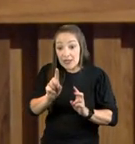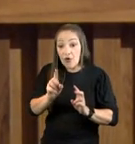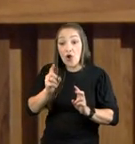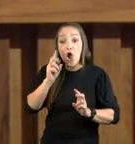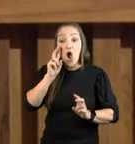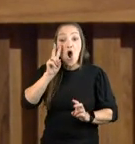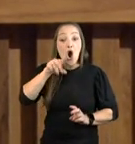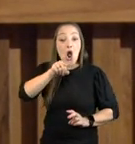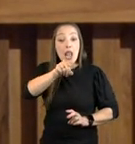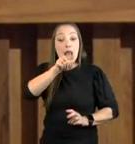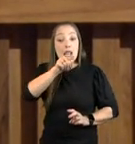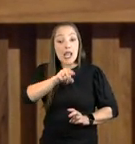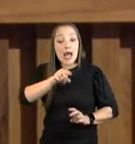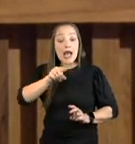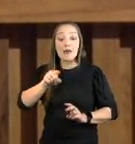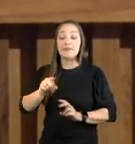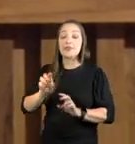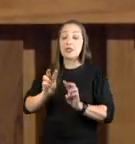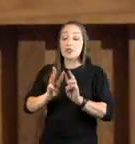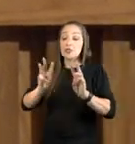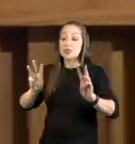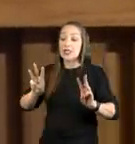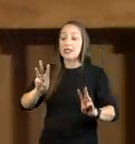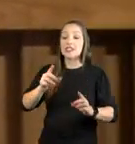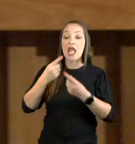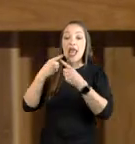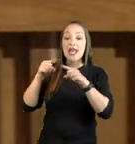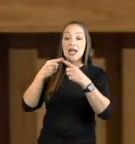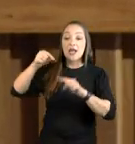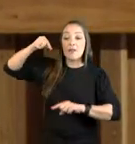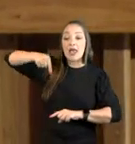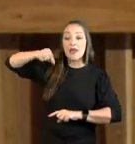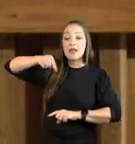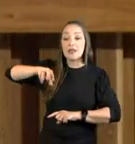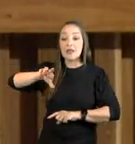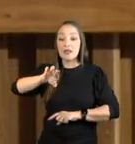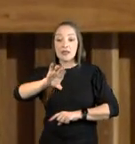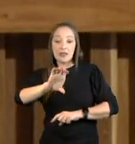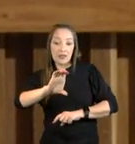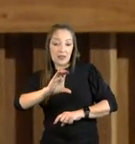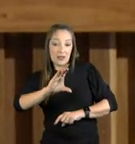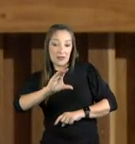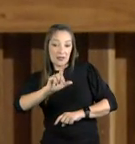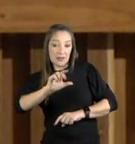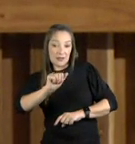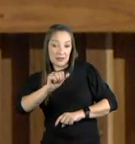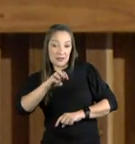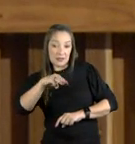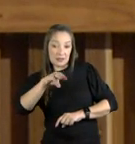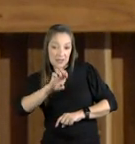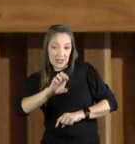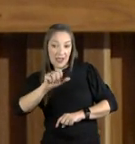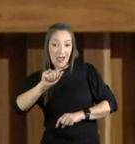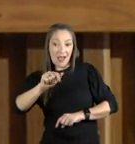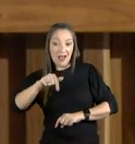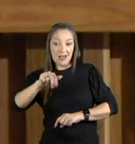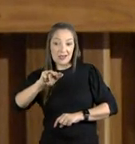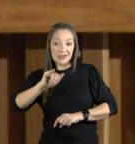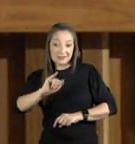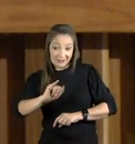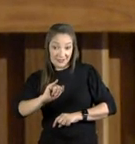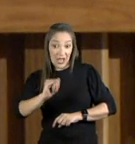reputação dessa pessoa e também a reputação dessa instituição financeira. Né? Então, o